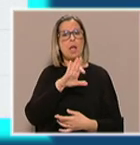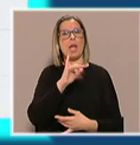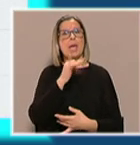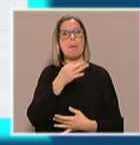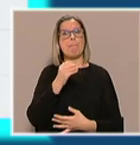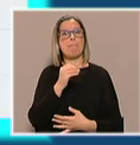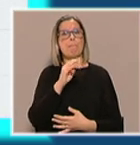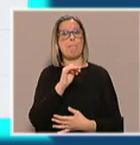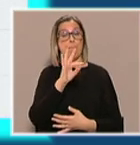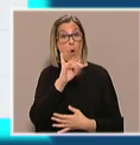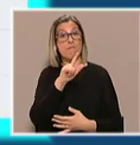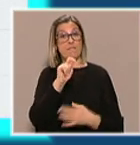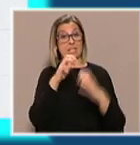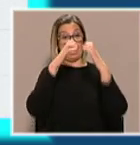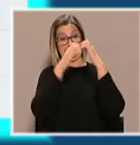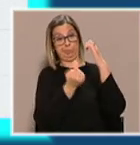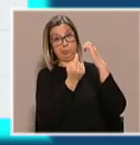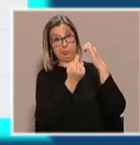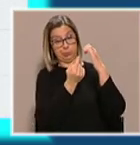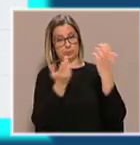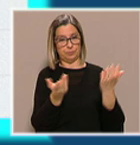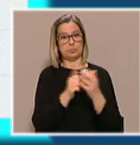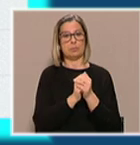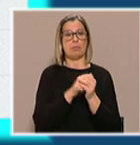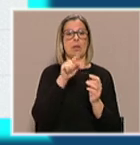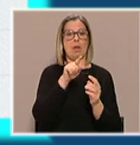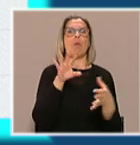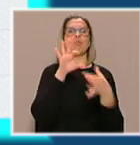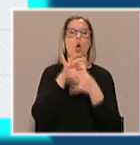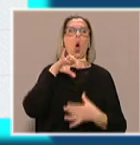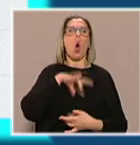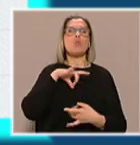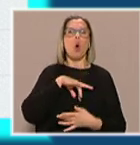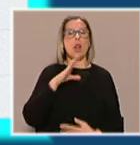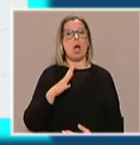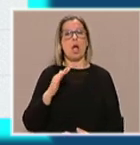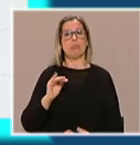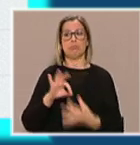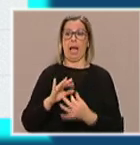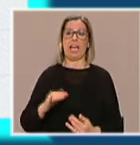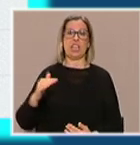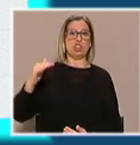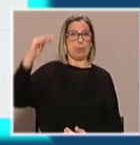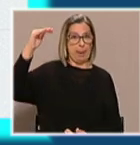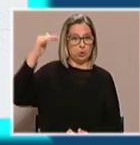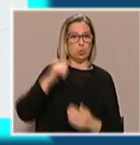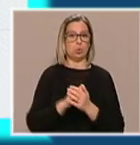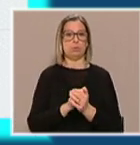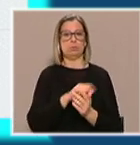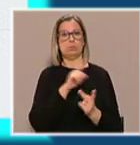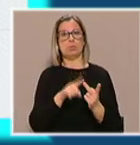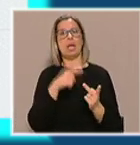responsável pelo crescimento do nosso corpo. Depois temos outra hormona que vai atuar, a TSH, é a